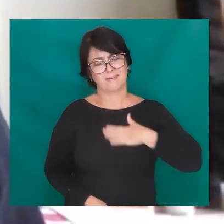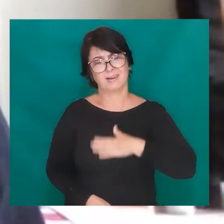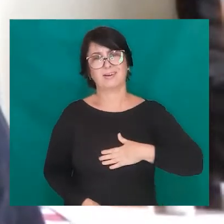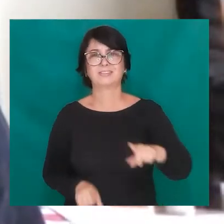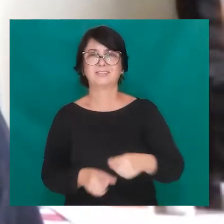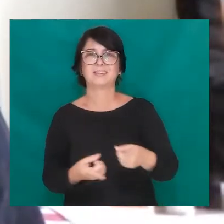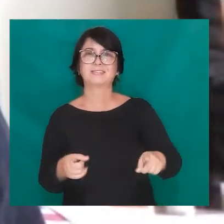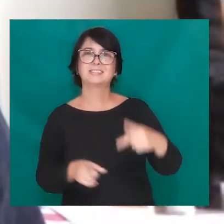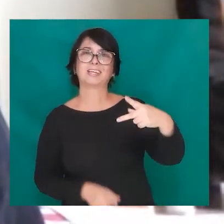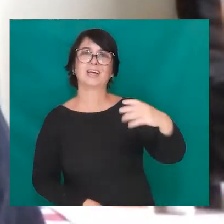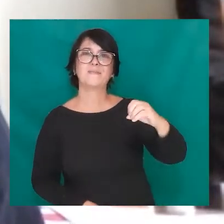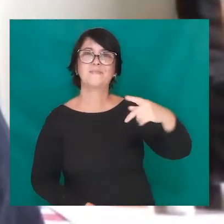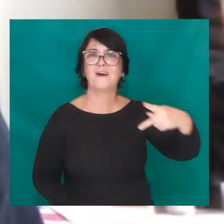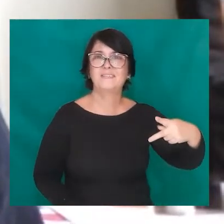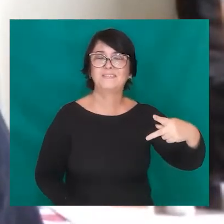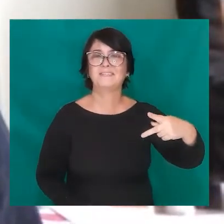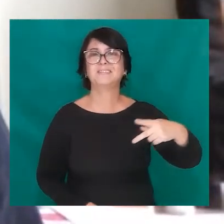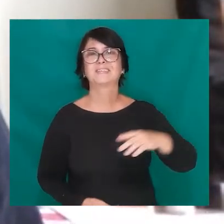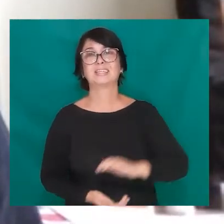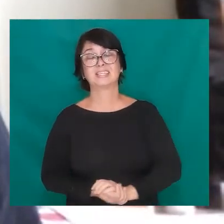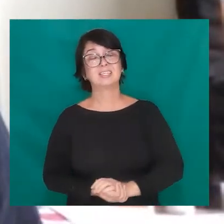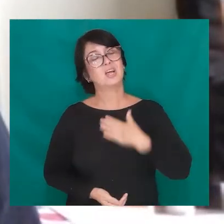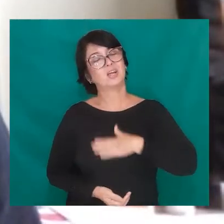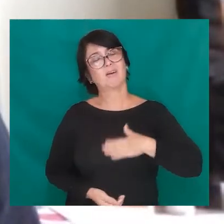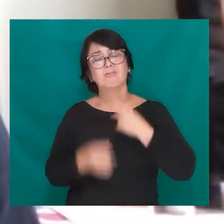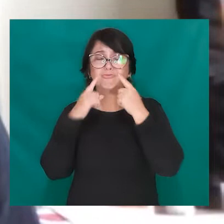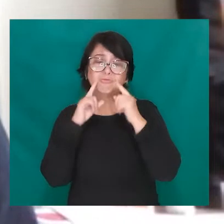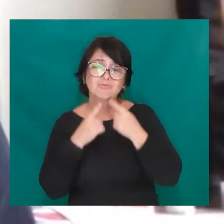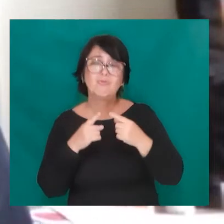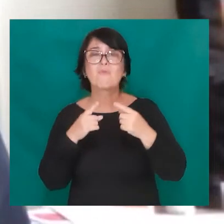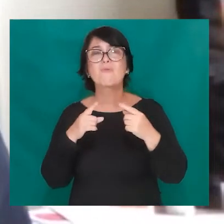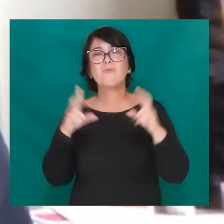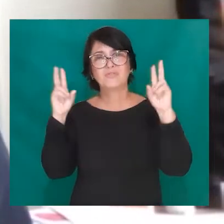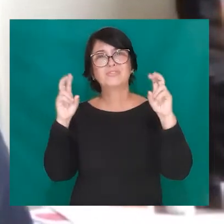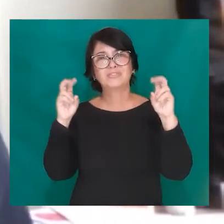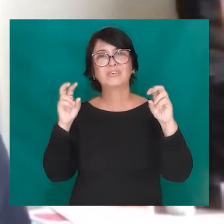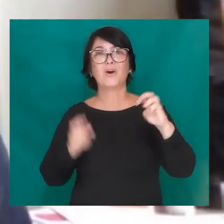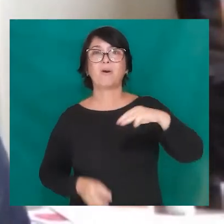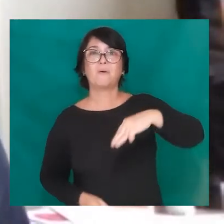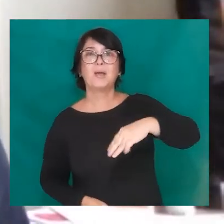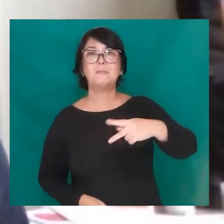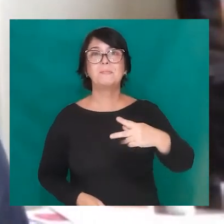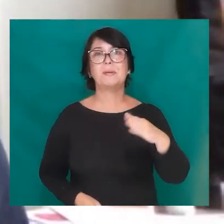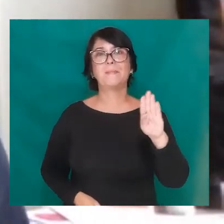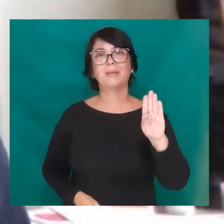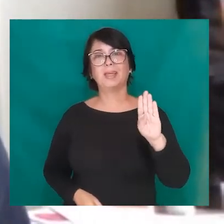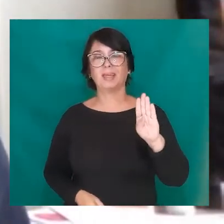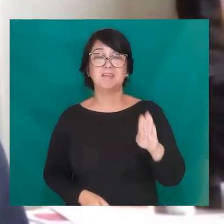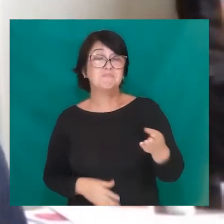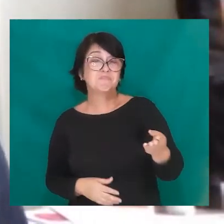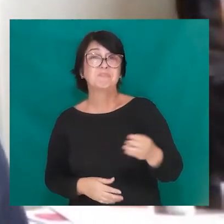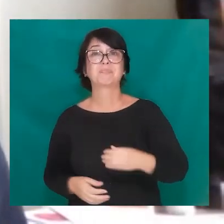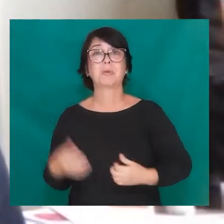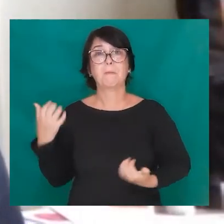tem também, como tem muita gente que é ligada em MPB, chorinho, choro tem vários alunos de choro, nós